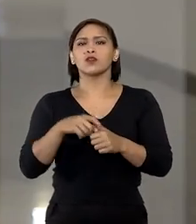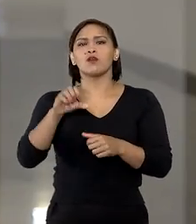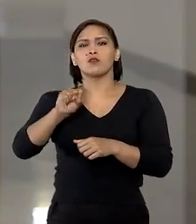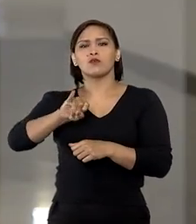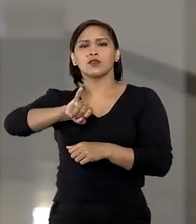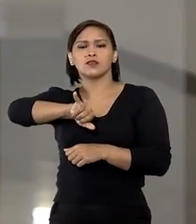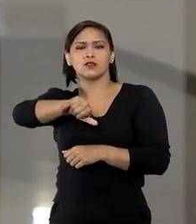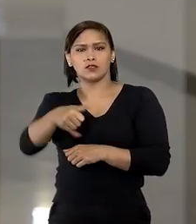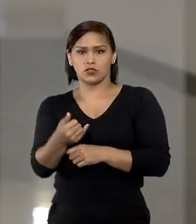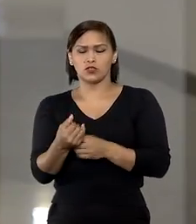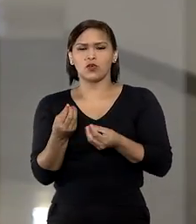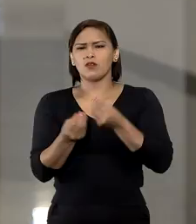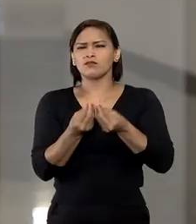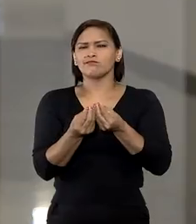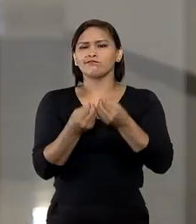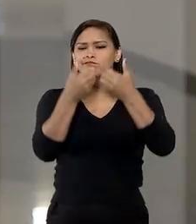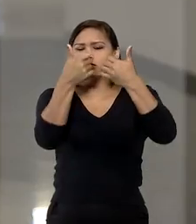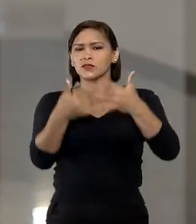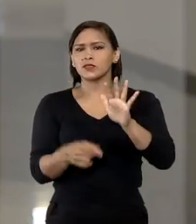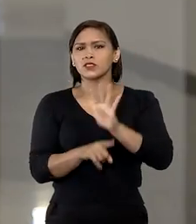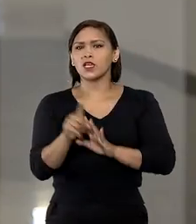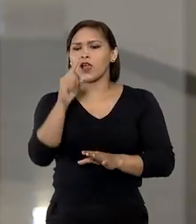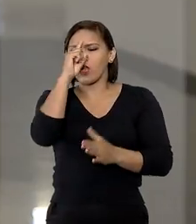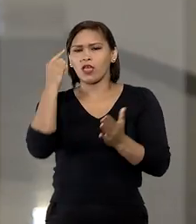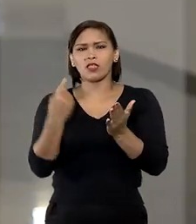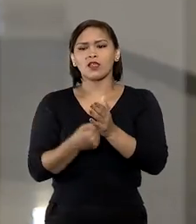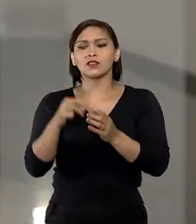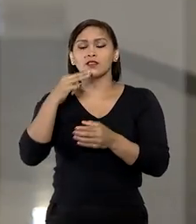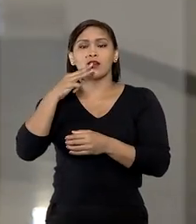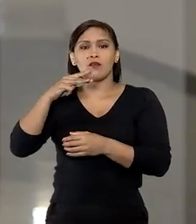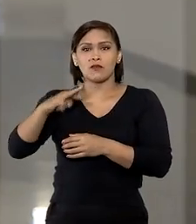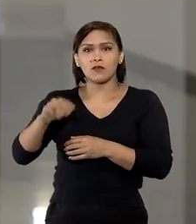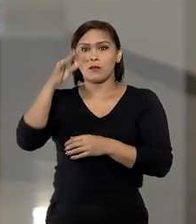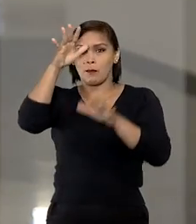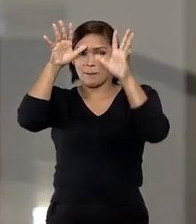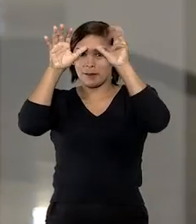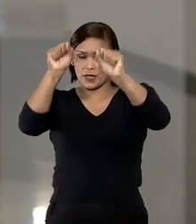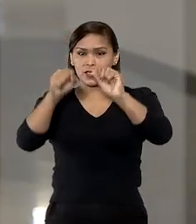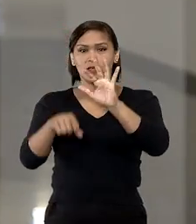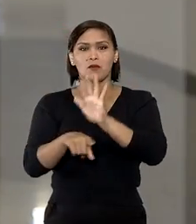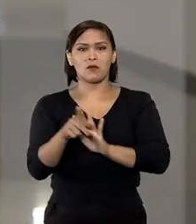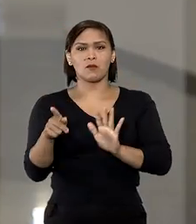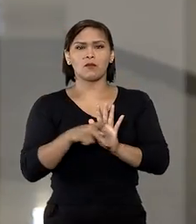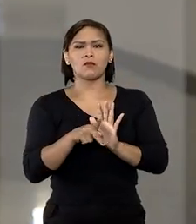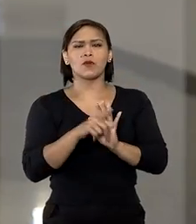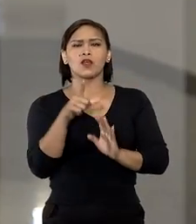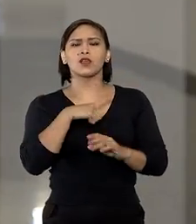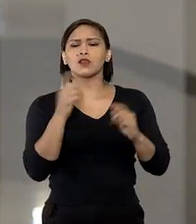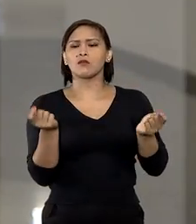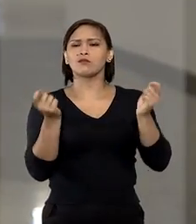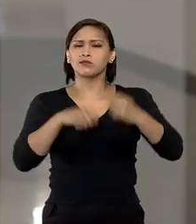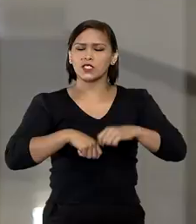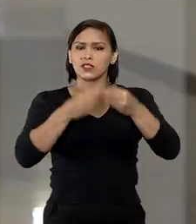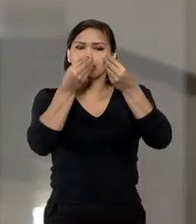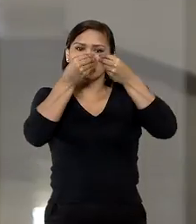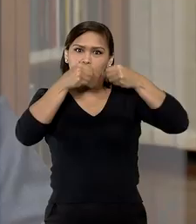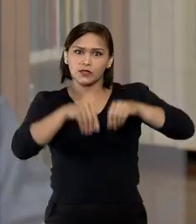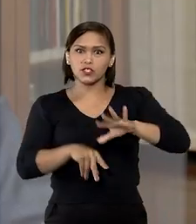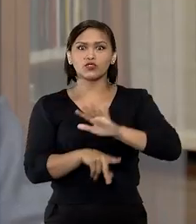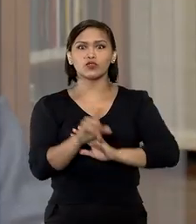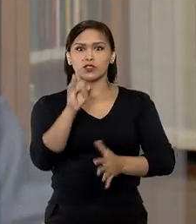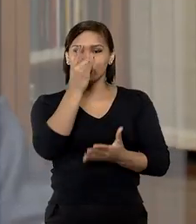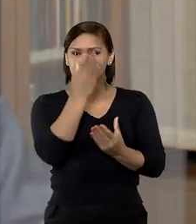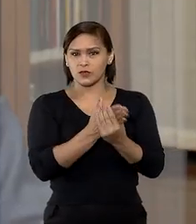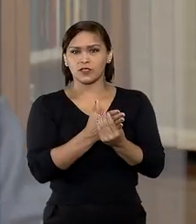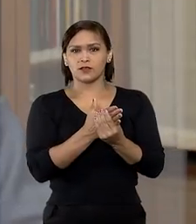no Superior Tribunal de Justiça alegando que a decisão do tribunal maranhense tem o potencial de causar sérios prejuízos